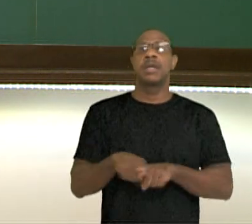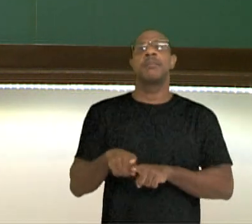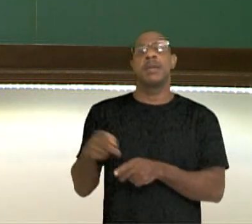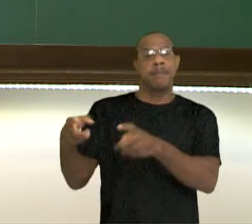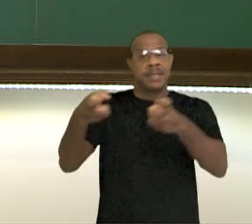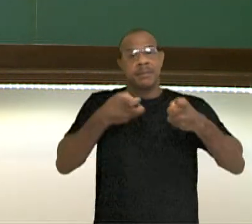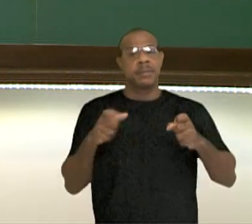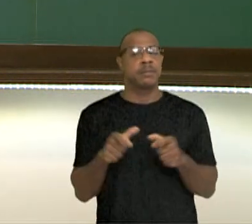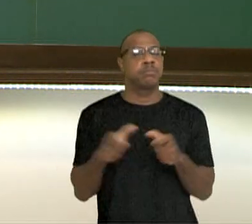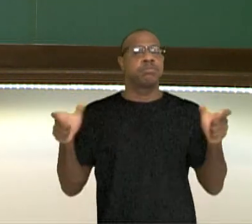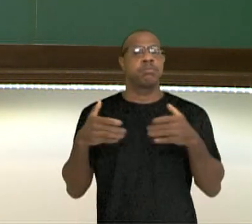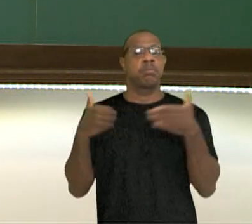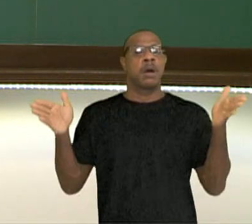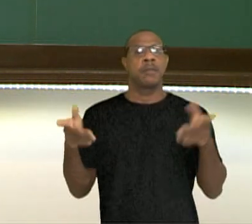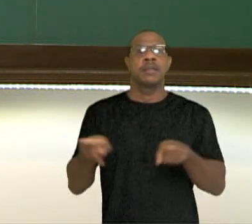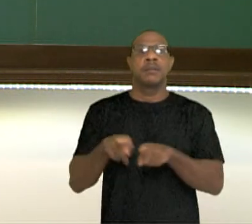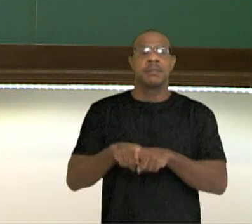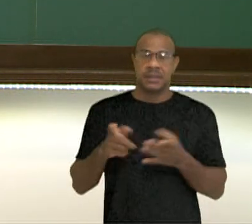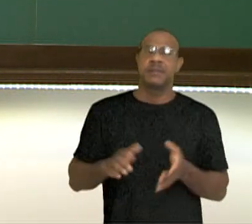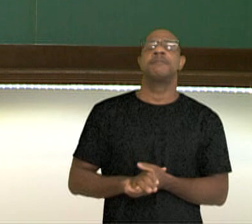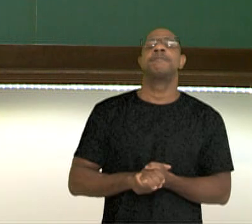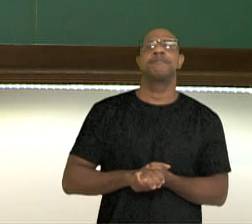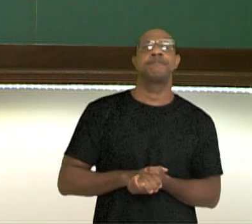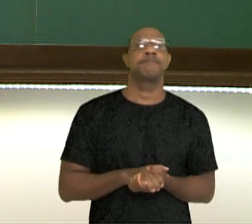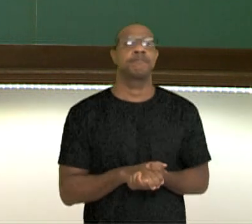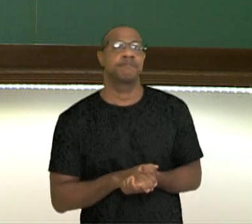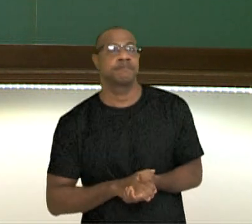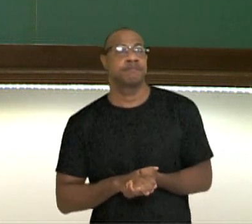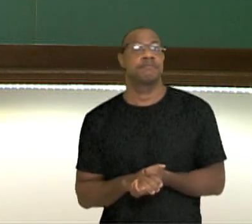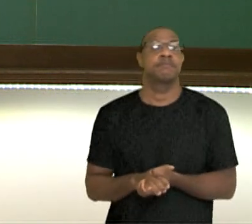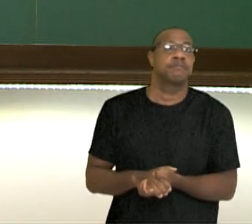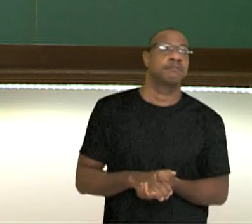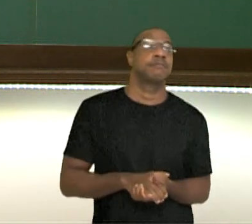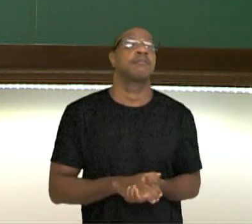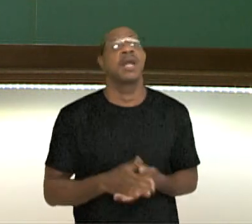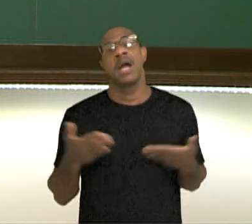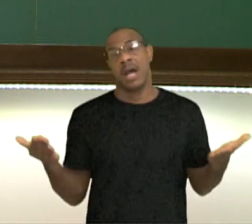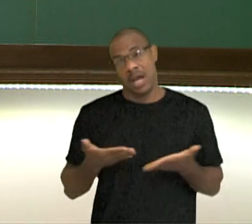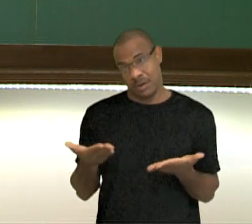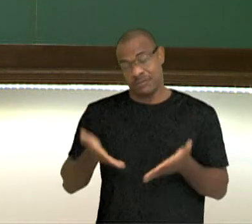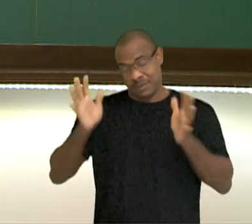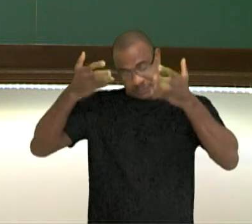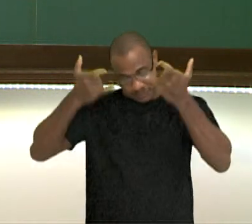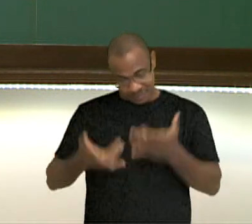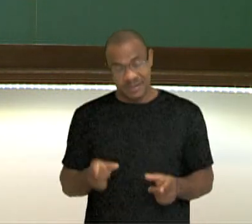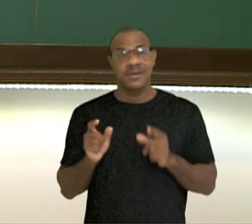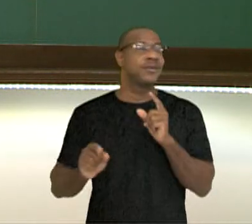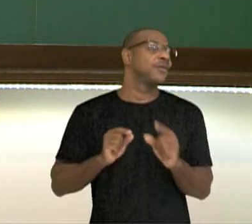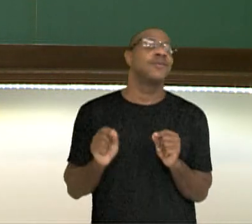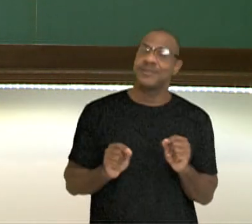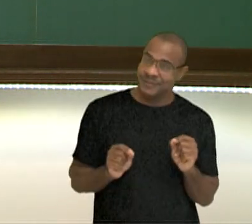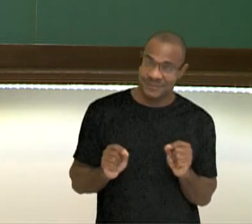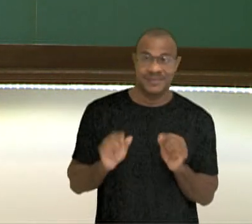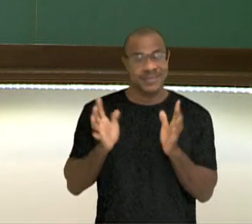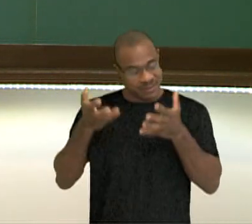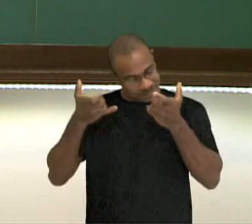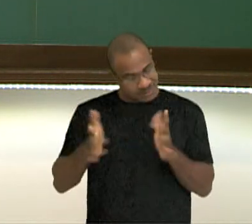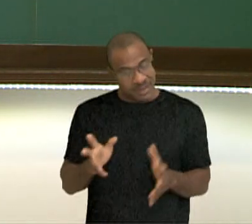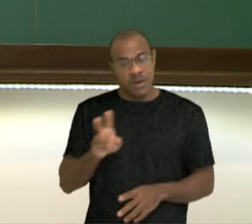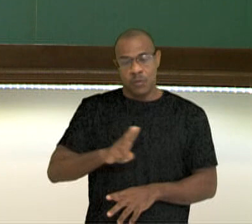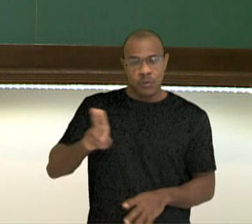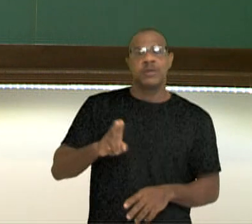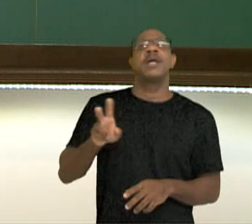percepção ampla a partir do proposto. Agora que nós conversamos um pouquinho mais sobre o uso